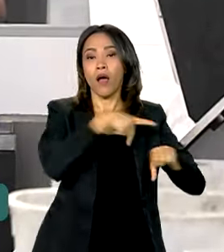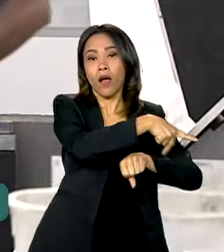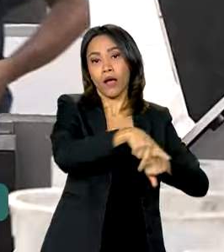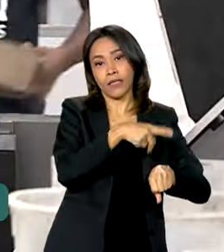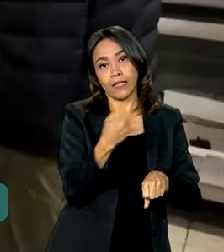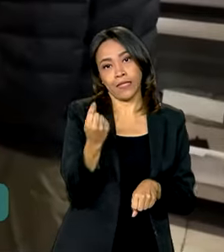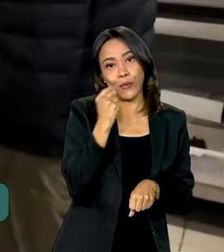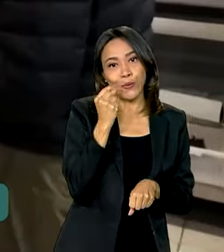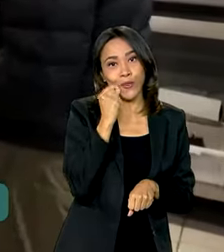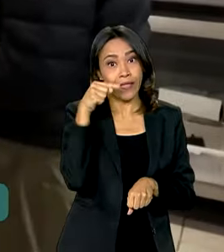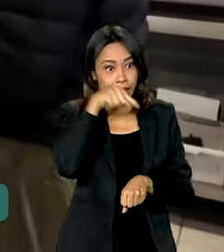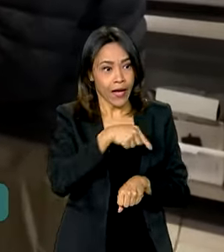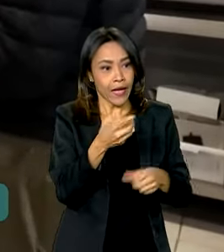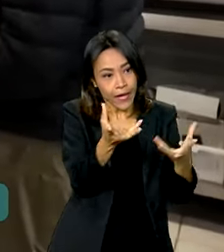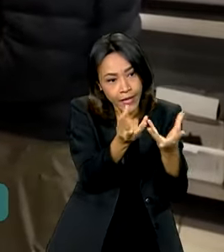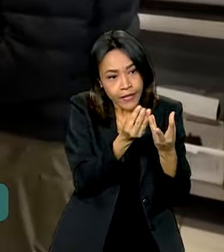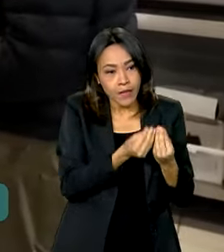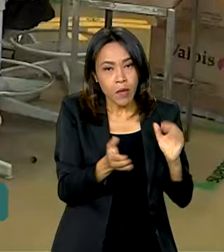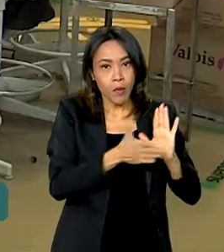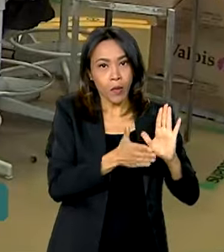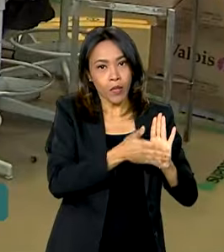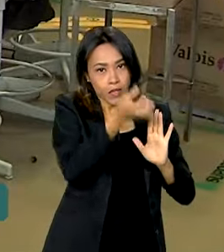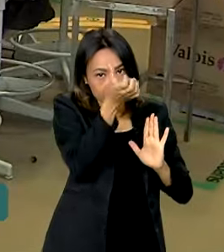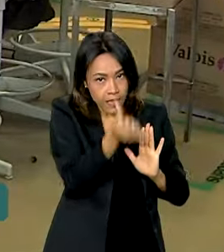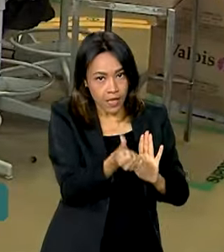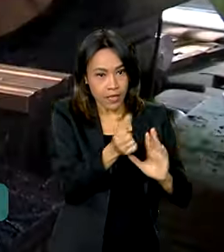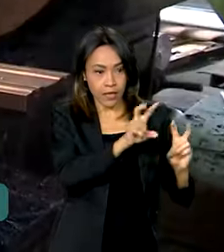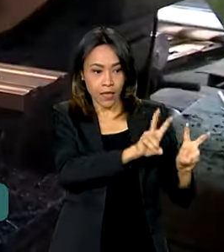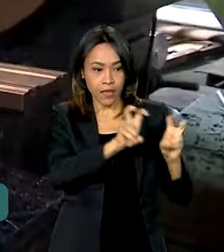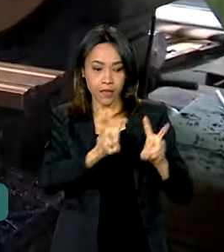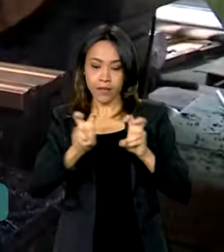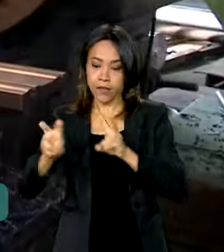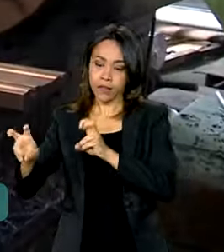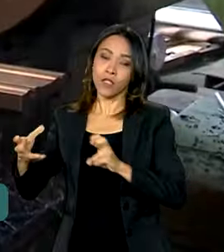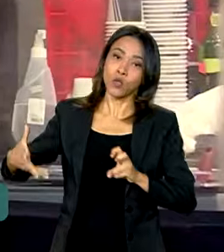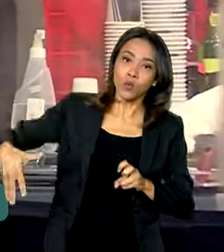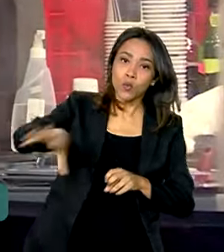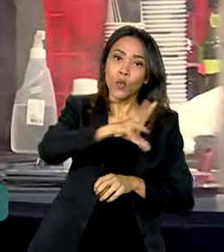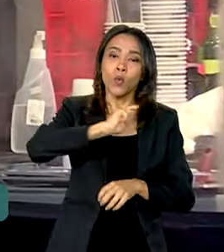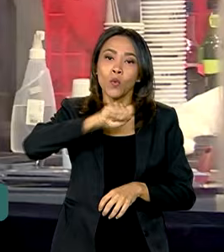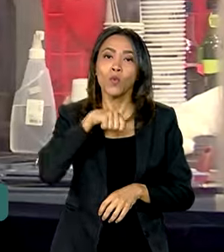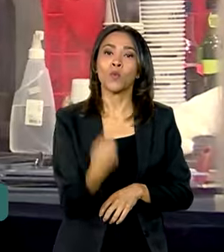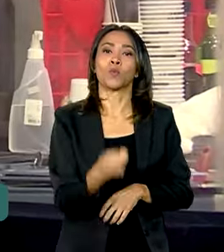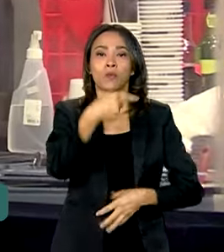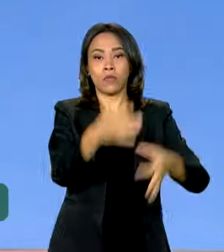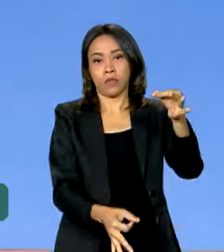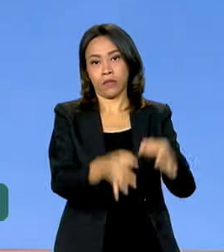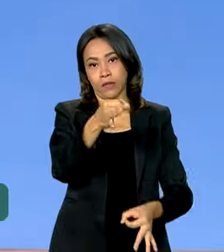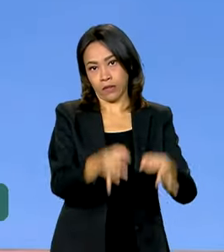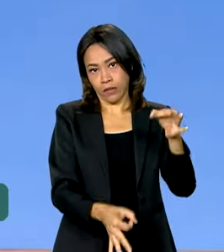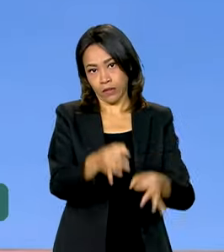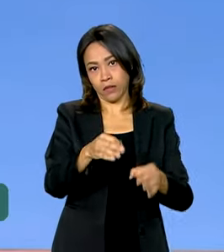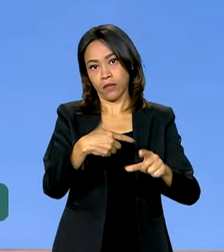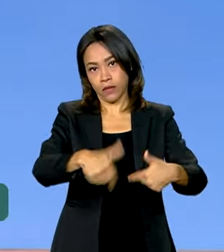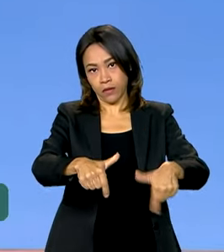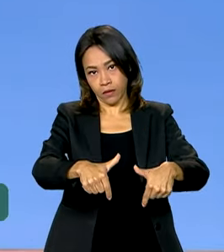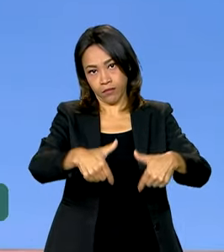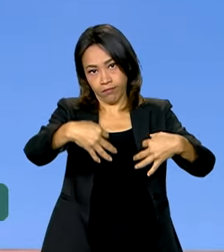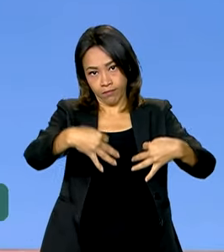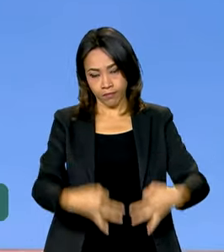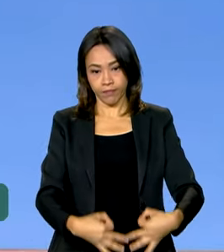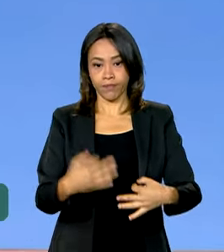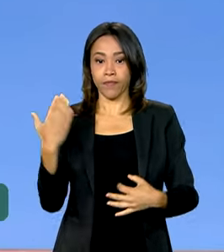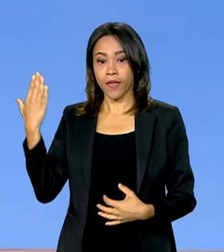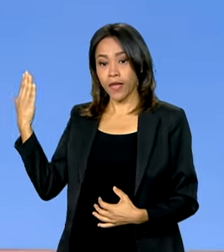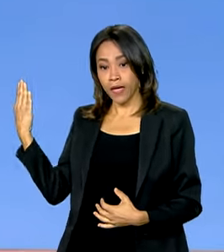receberá propostas de 6 áreas, todas relacionadas a trabalho decente e justiça social. Como é que vai funcionar essa coalizão?